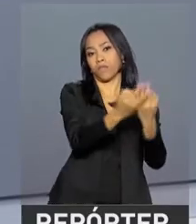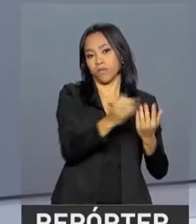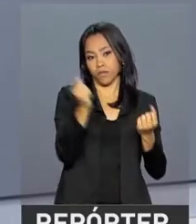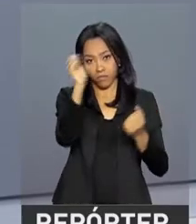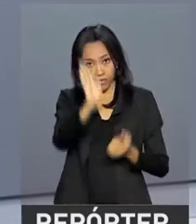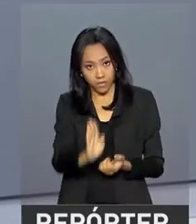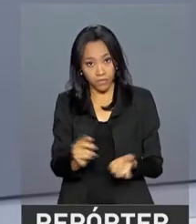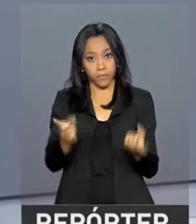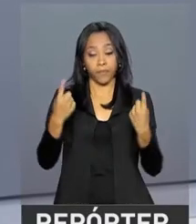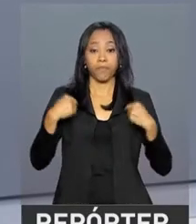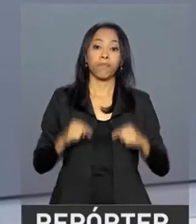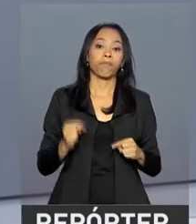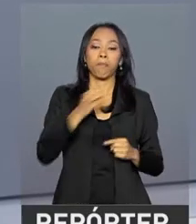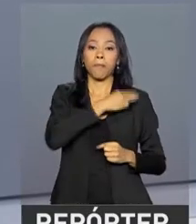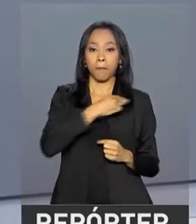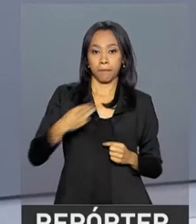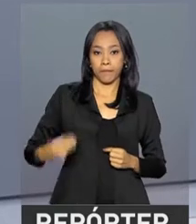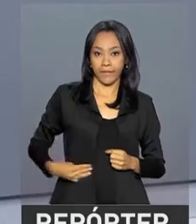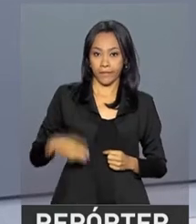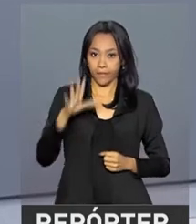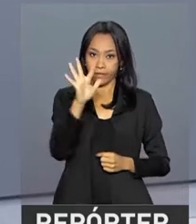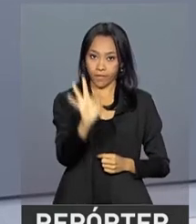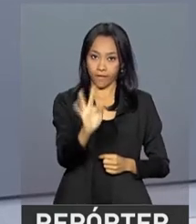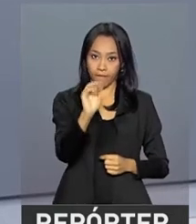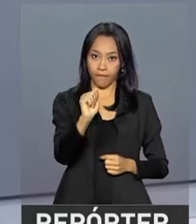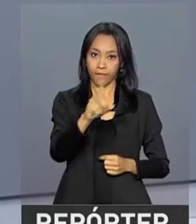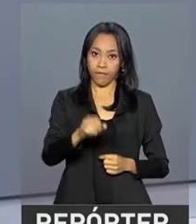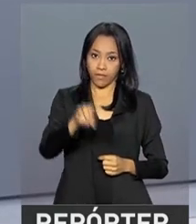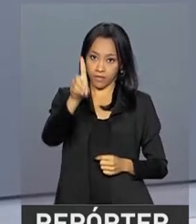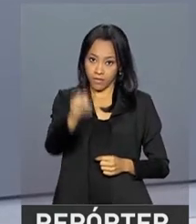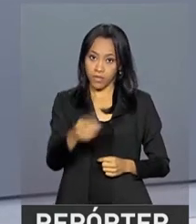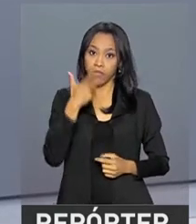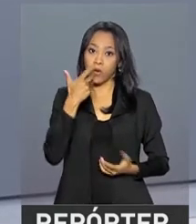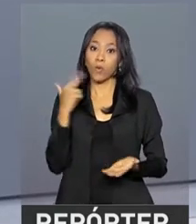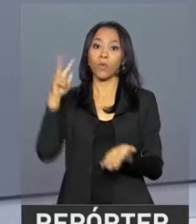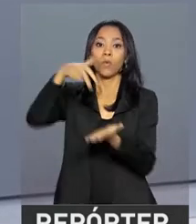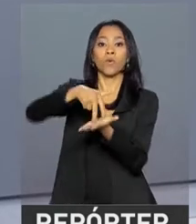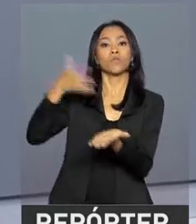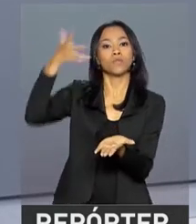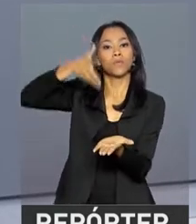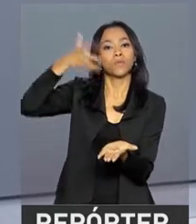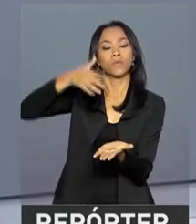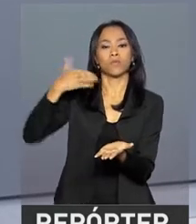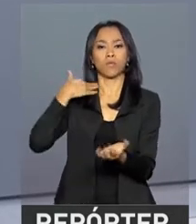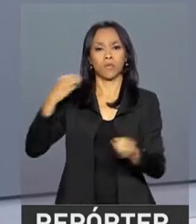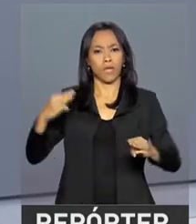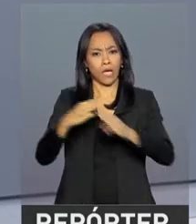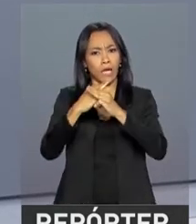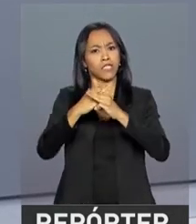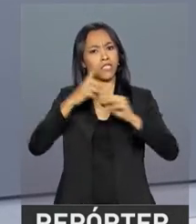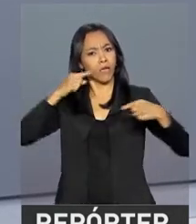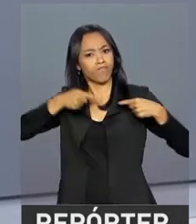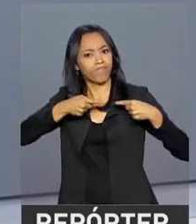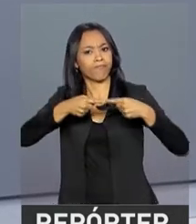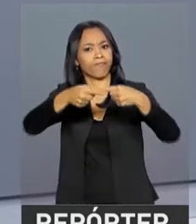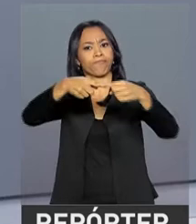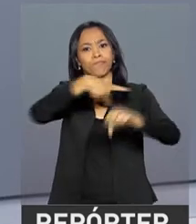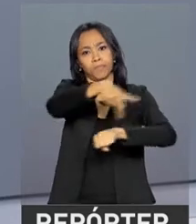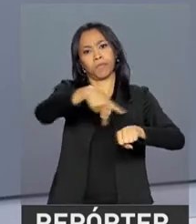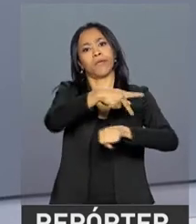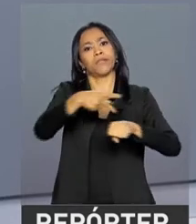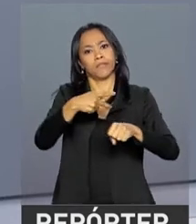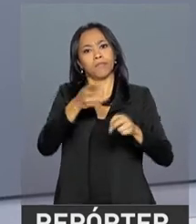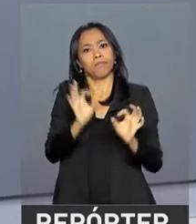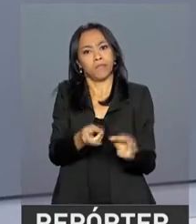ministro da fazenda henrique meirelles disse em seu discurso que a caixa vem trabalhando na mesma direção do país cortar gastos e